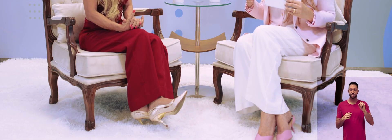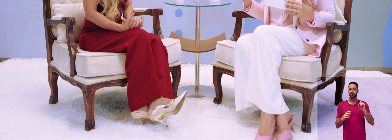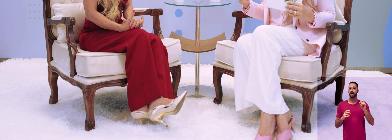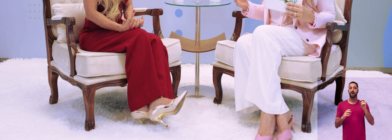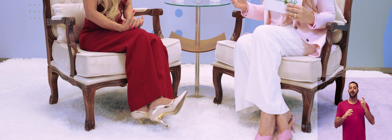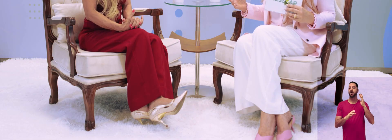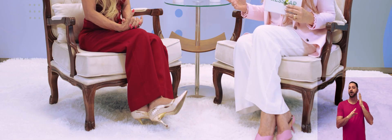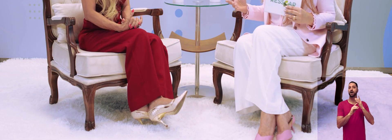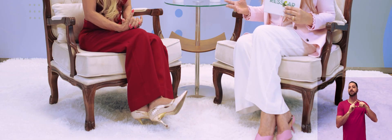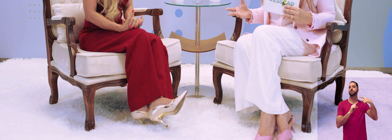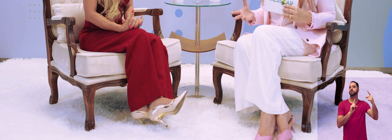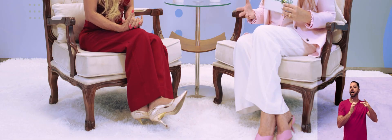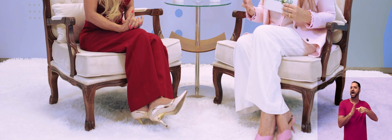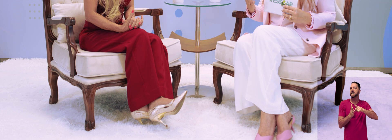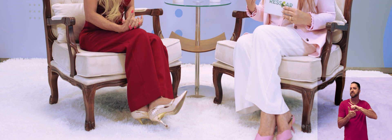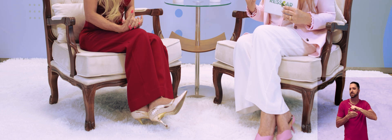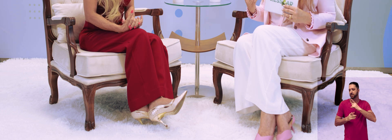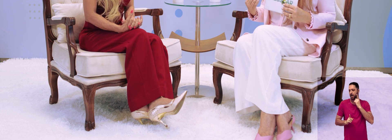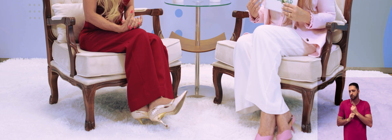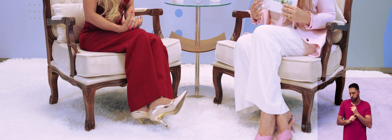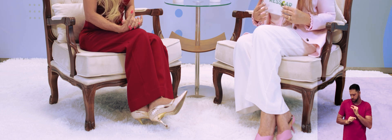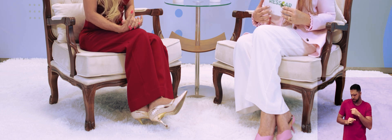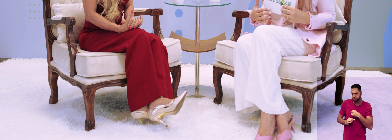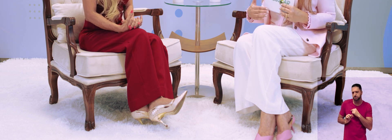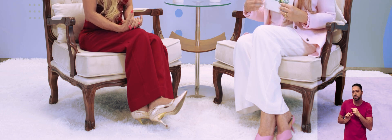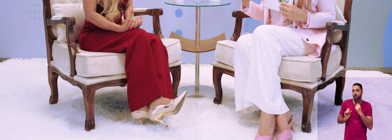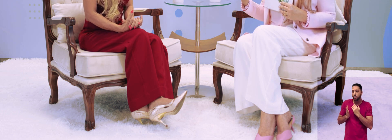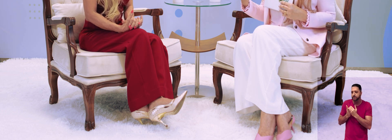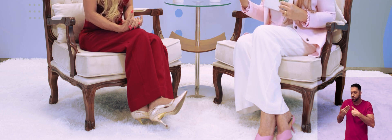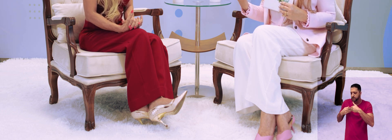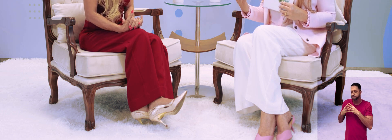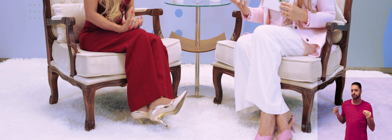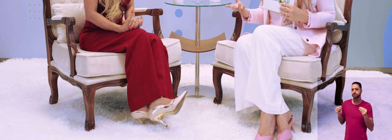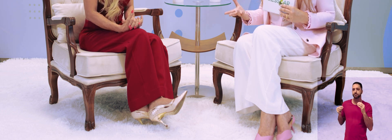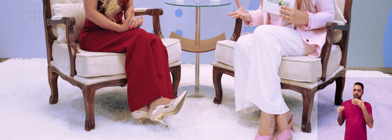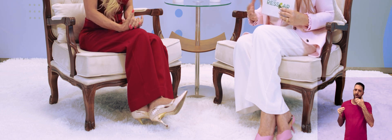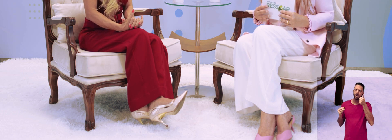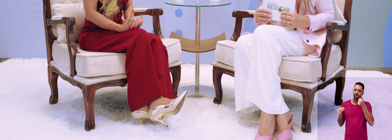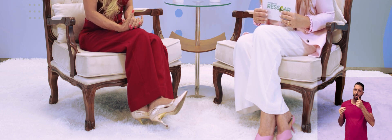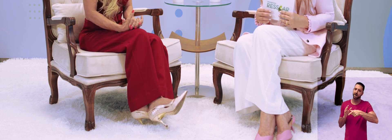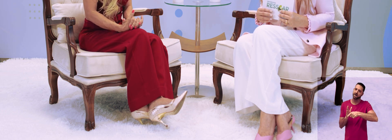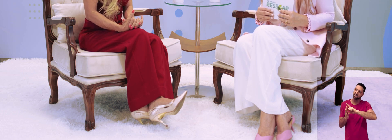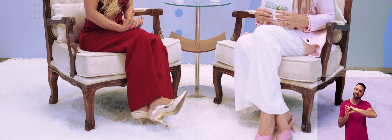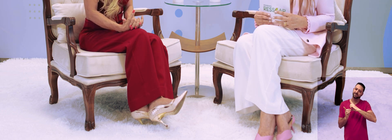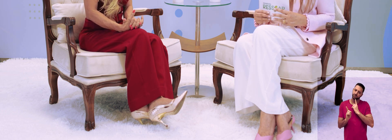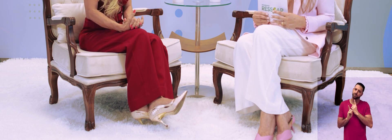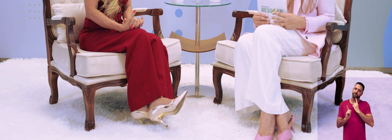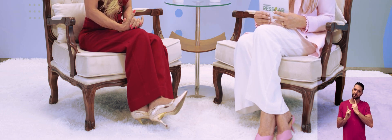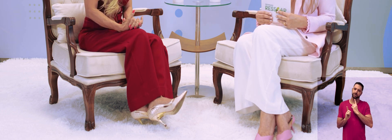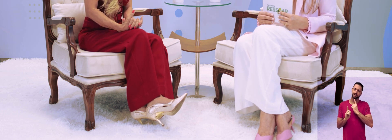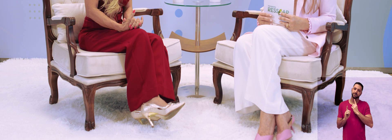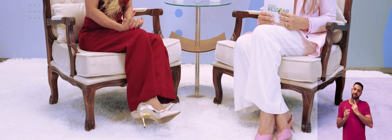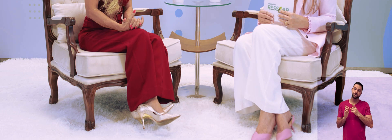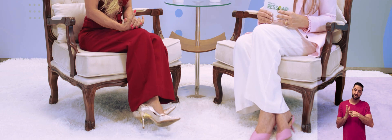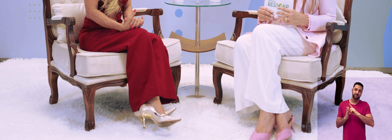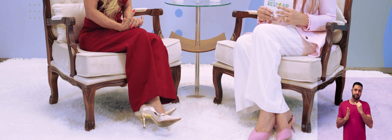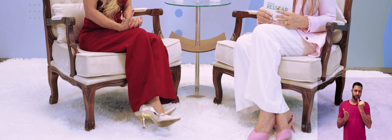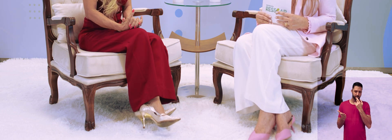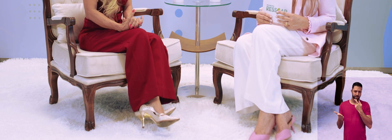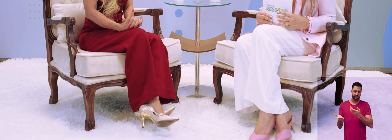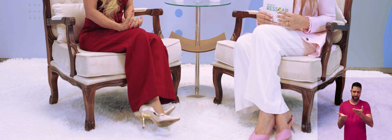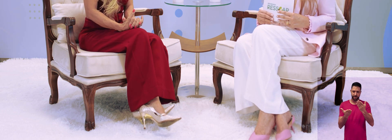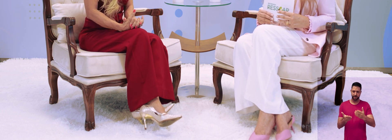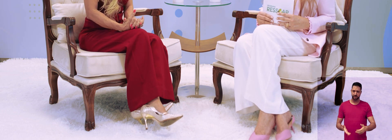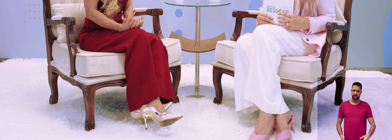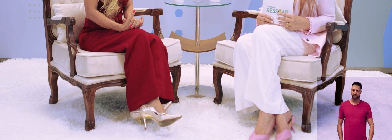ser totalmente, mas ela vai descobrir isso muito antes, ou vai saber e vai cuidar, enfim. Eu acho que a